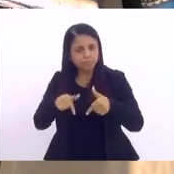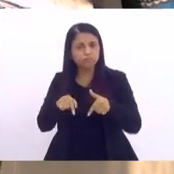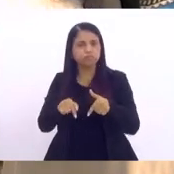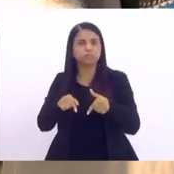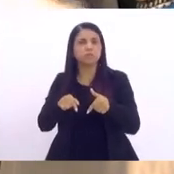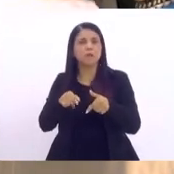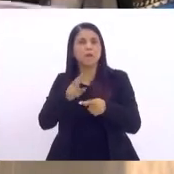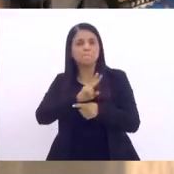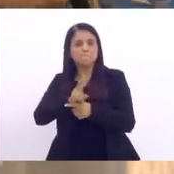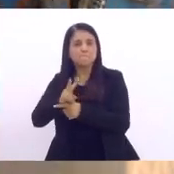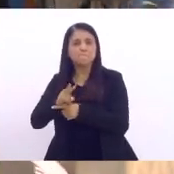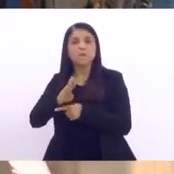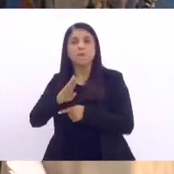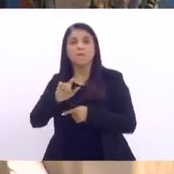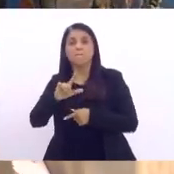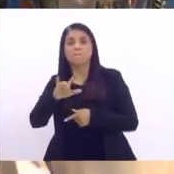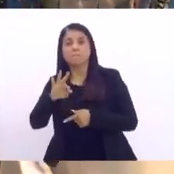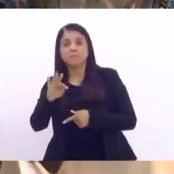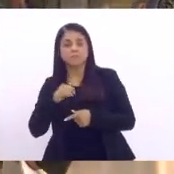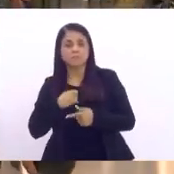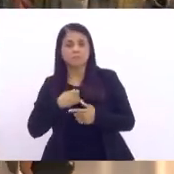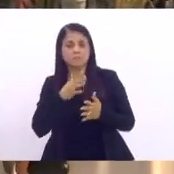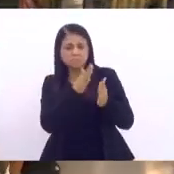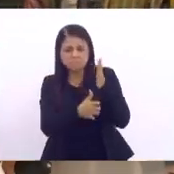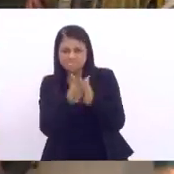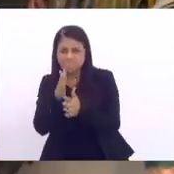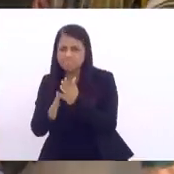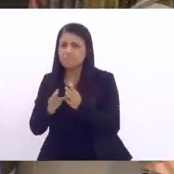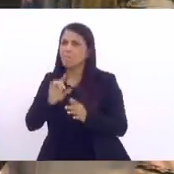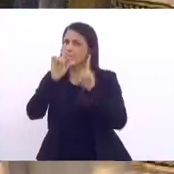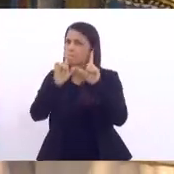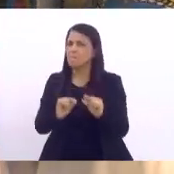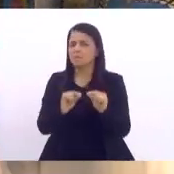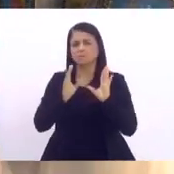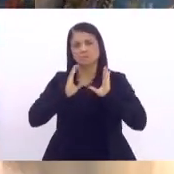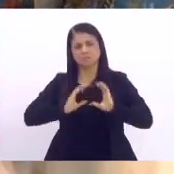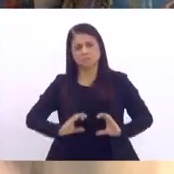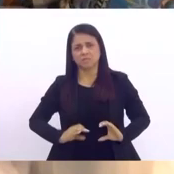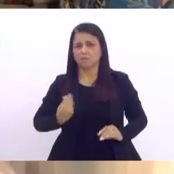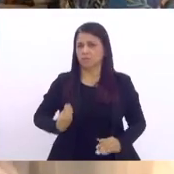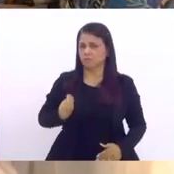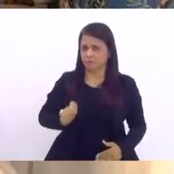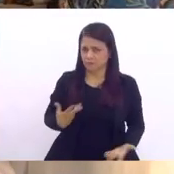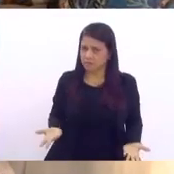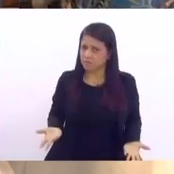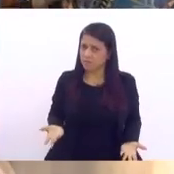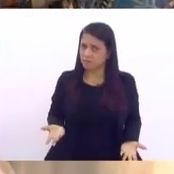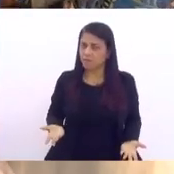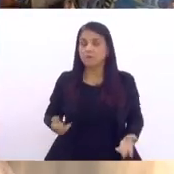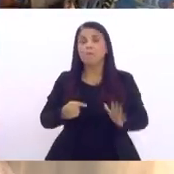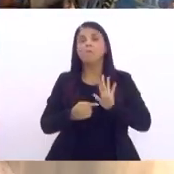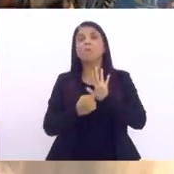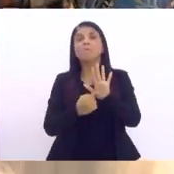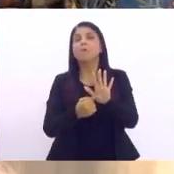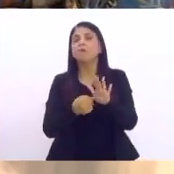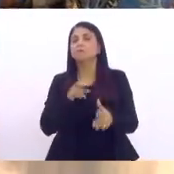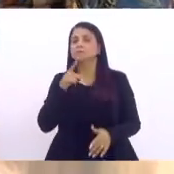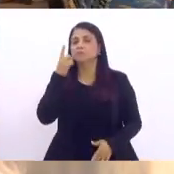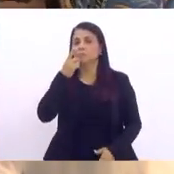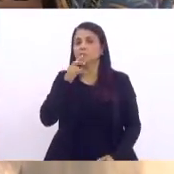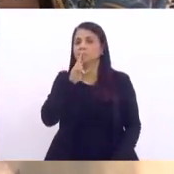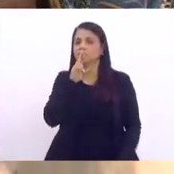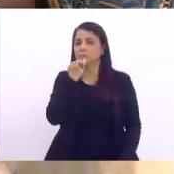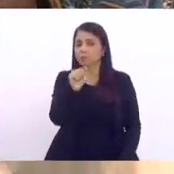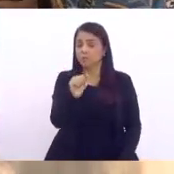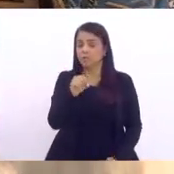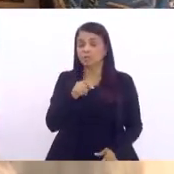a vida do cidadão. Isso mostra, deputada Amorim, que nós da esquerda não somos